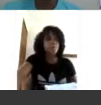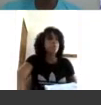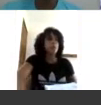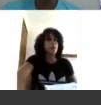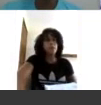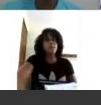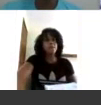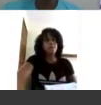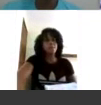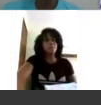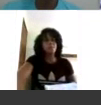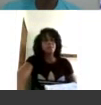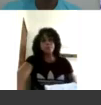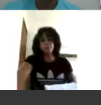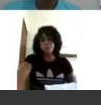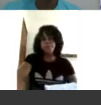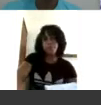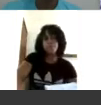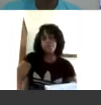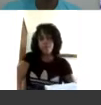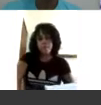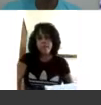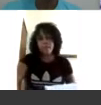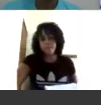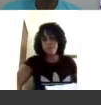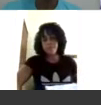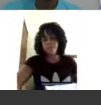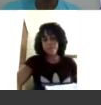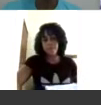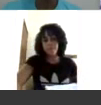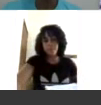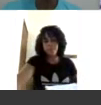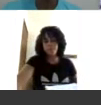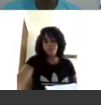Então, pegando o gancho né, da colega da Cleisiane,